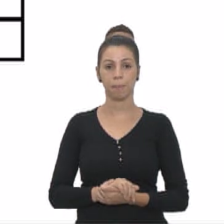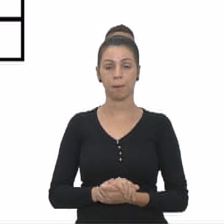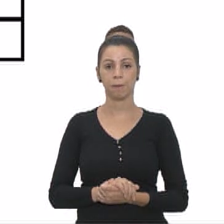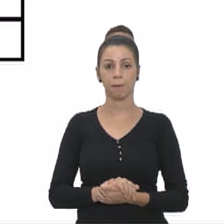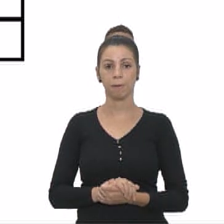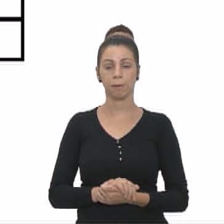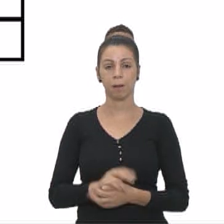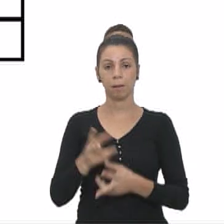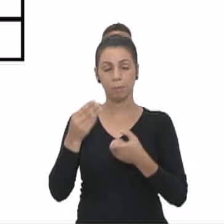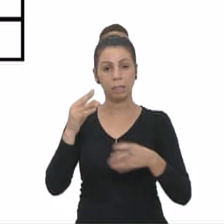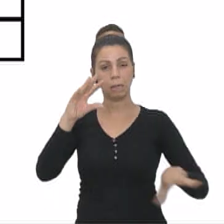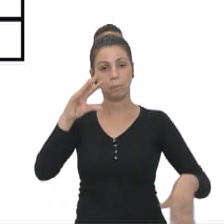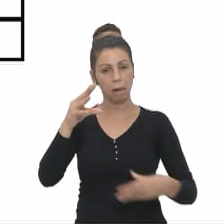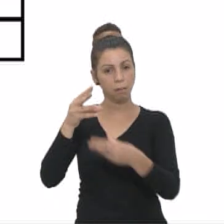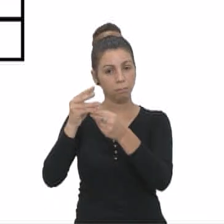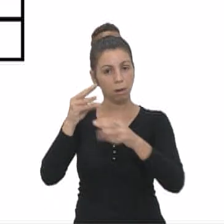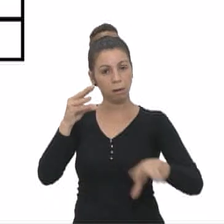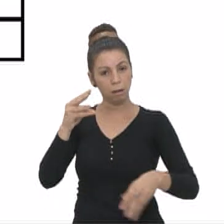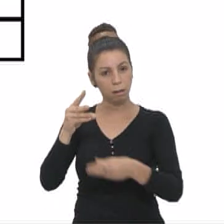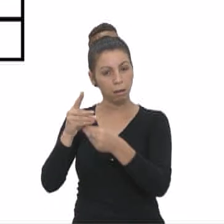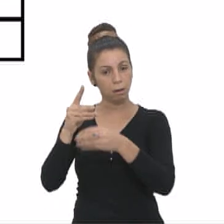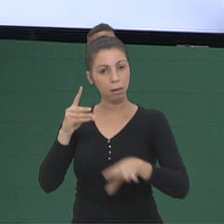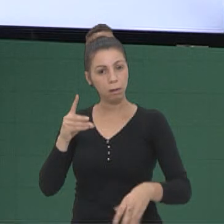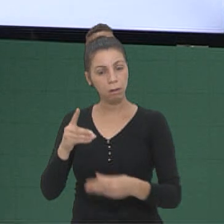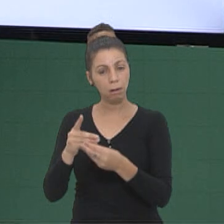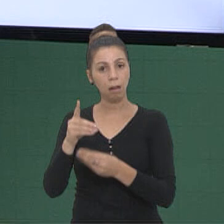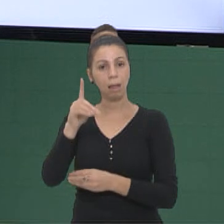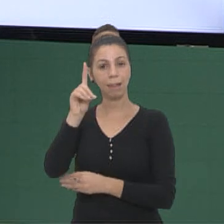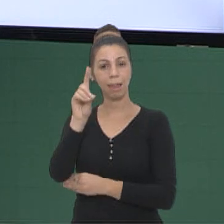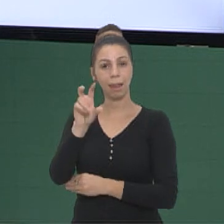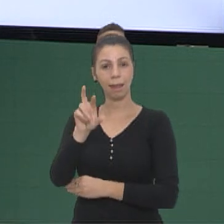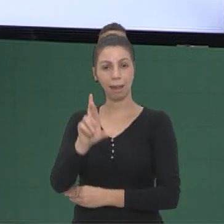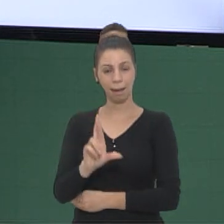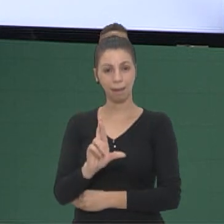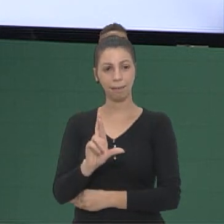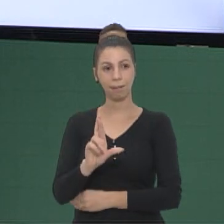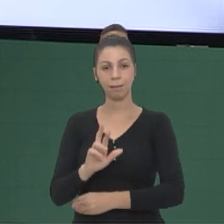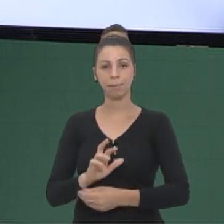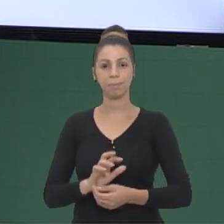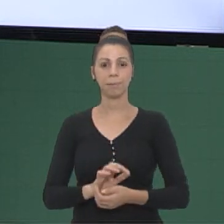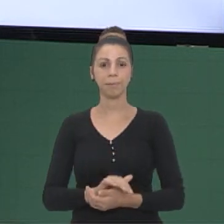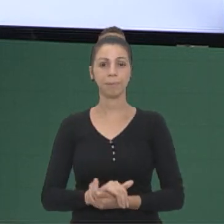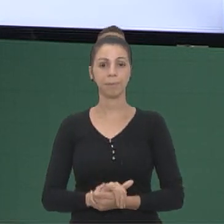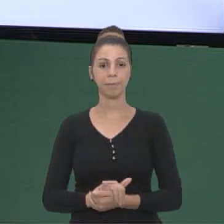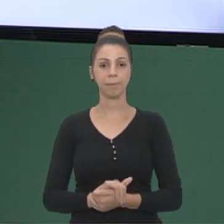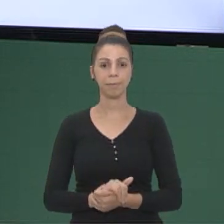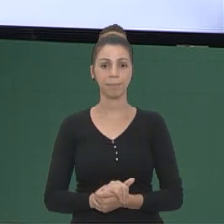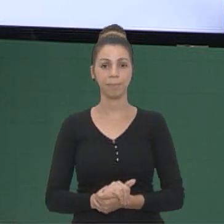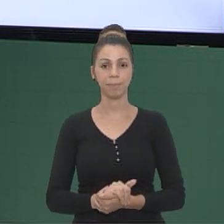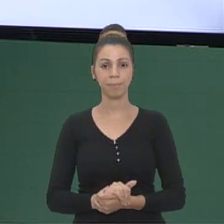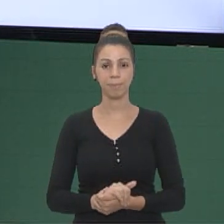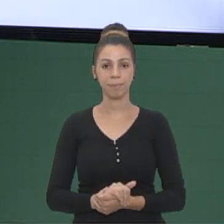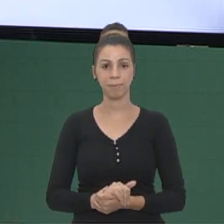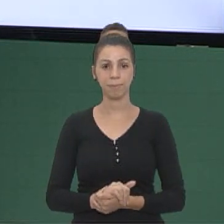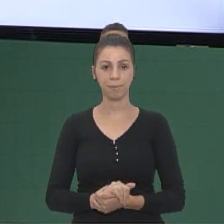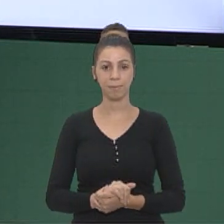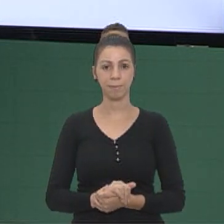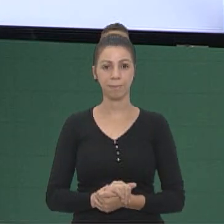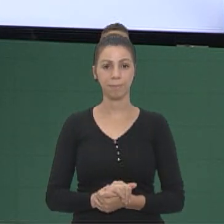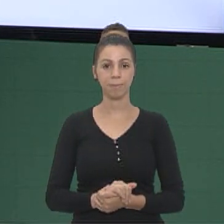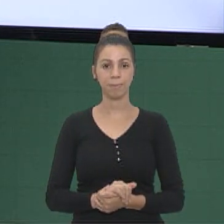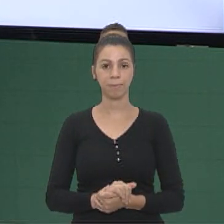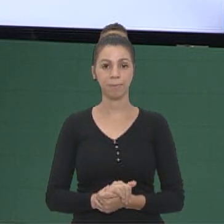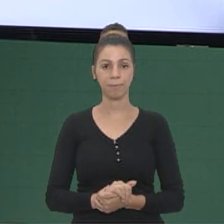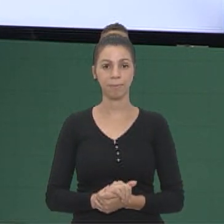Tendrá, vendrá. Ok? Primeira do plural, tendremos, vendremos. Tendreis, vendreis. Tendrán,